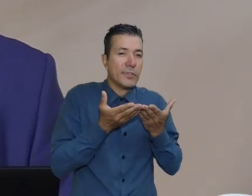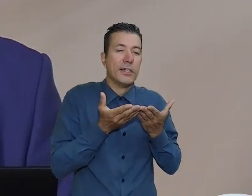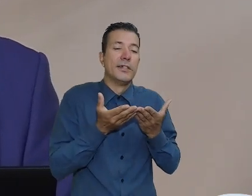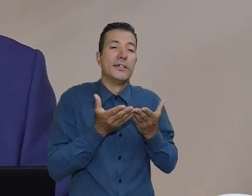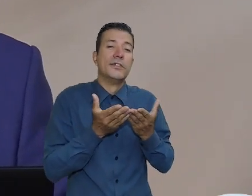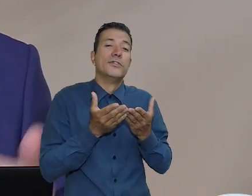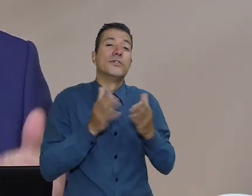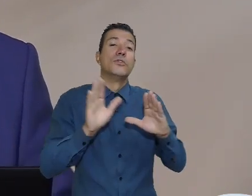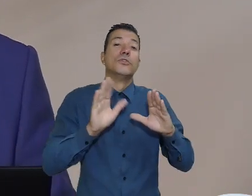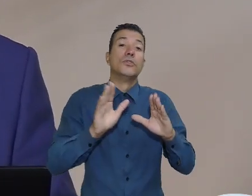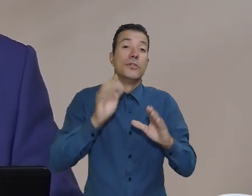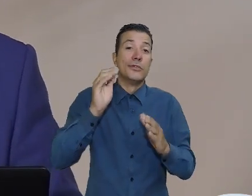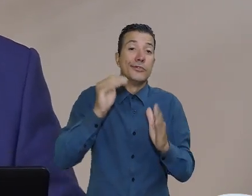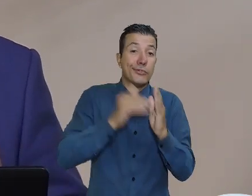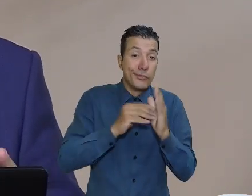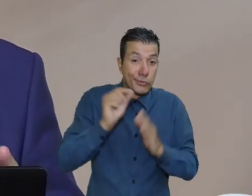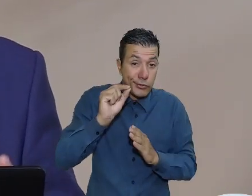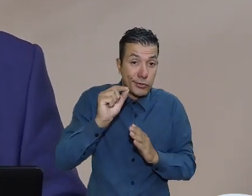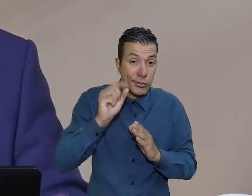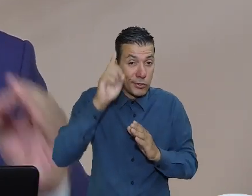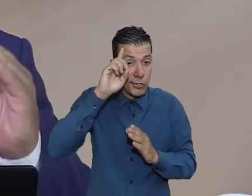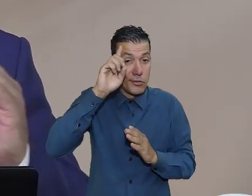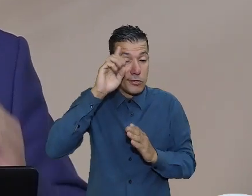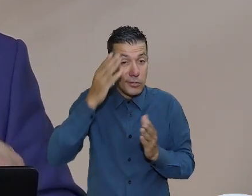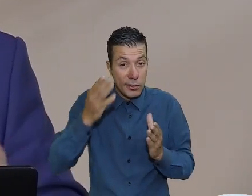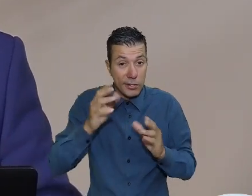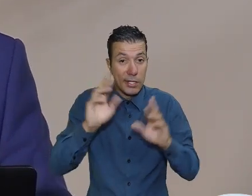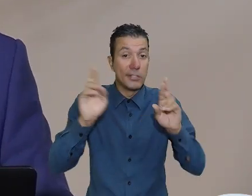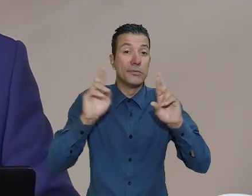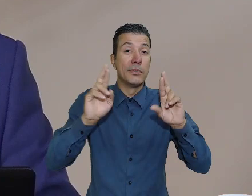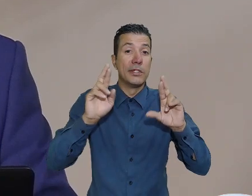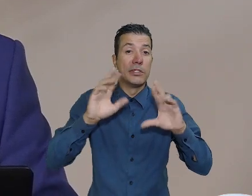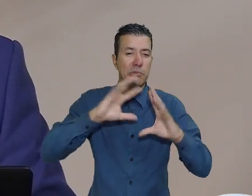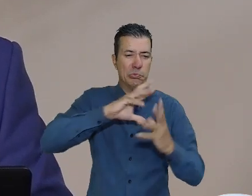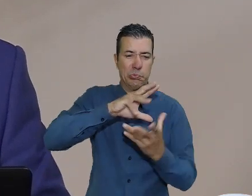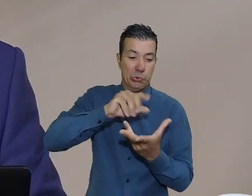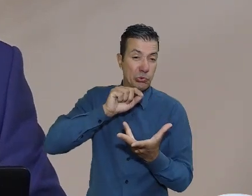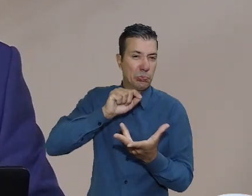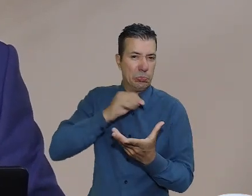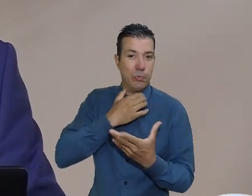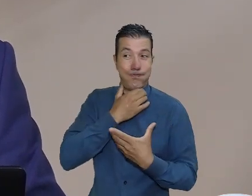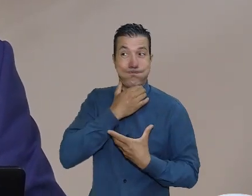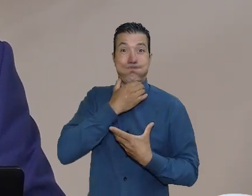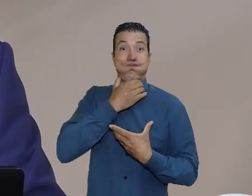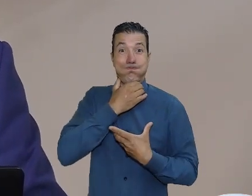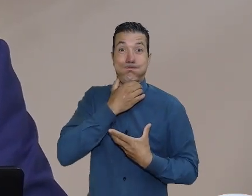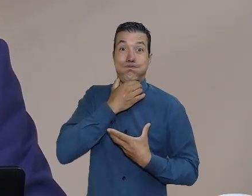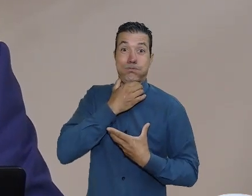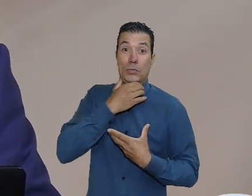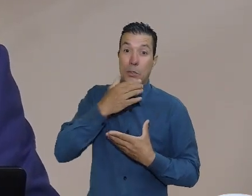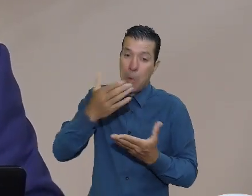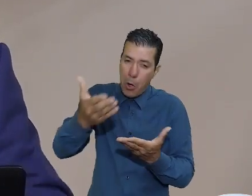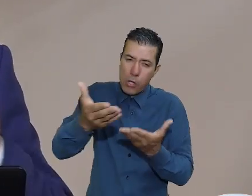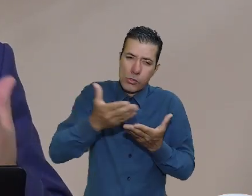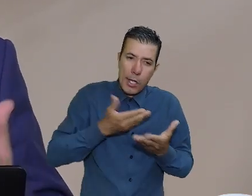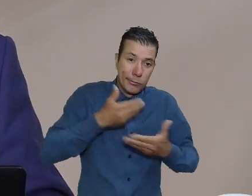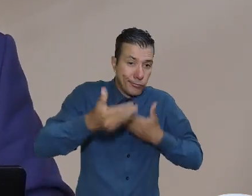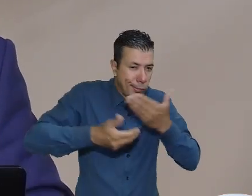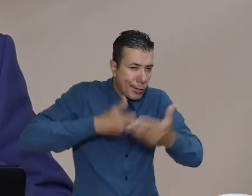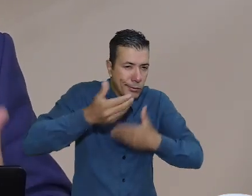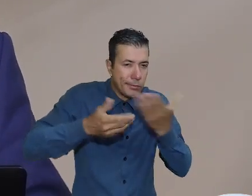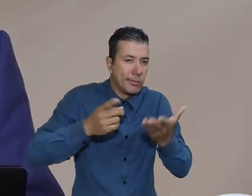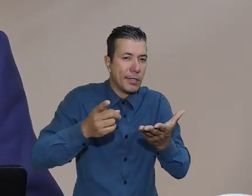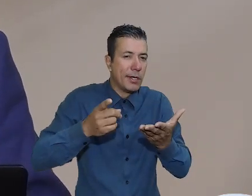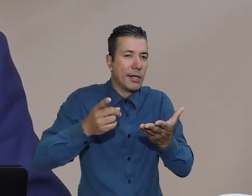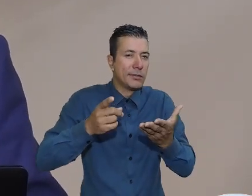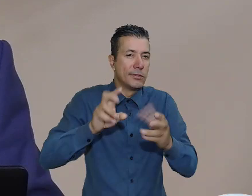estamos realizando nos últimos dias a série Esperança para o Mundo em Crise. E que bom que você está participando conosco, você